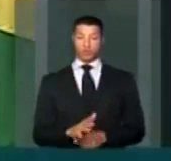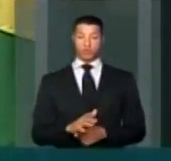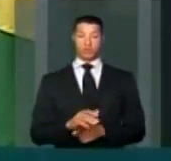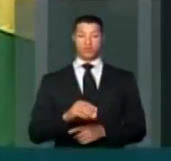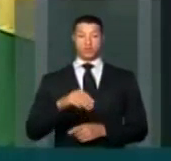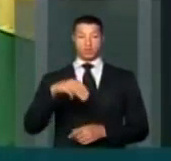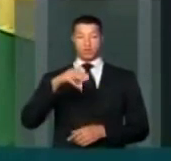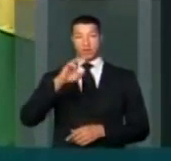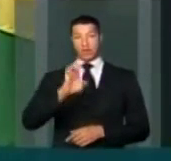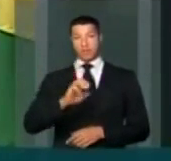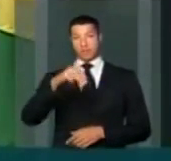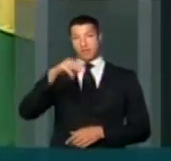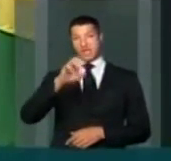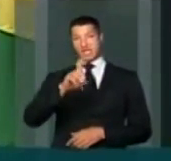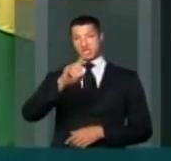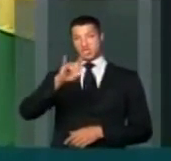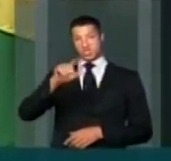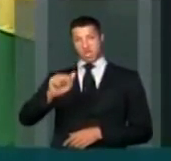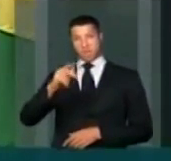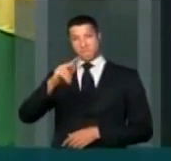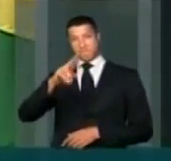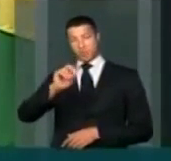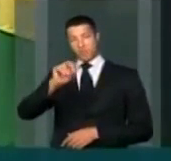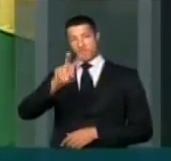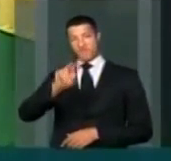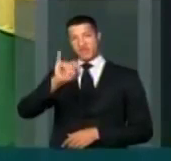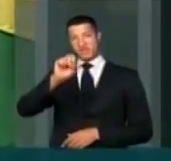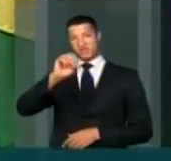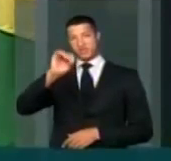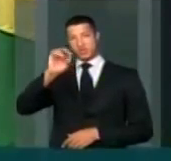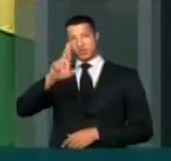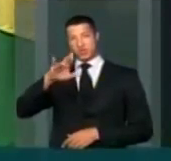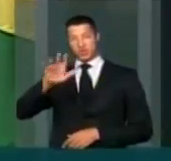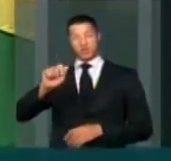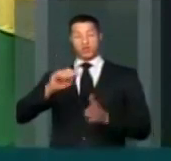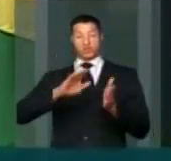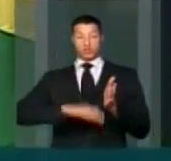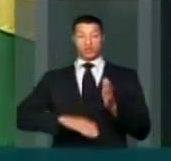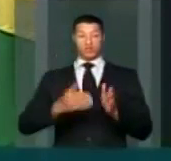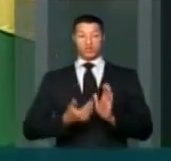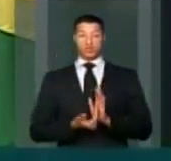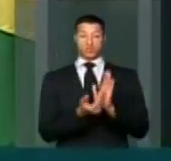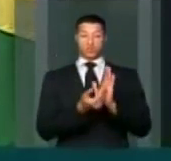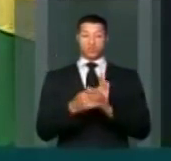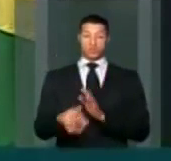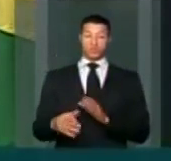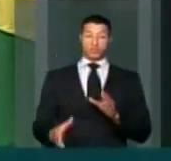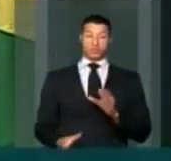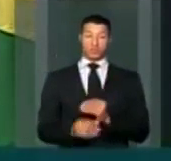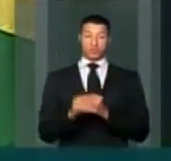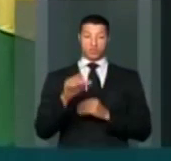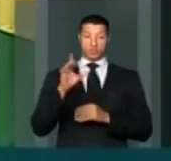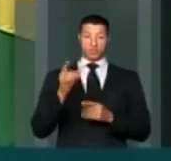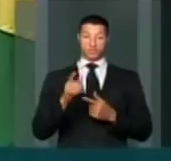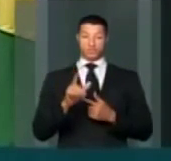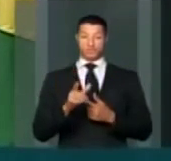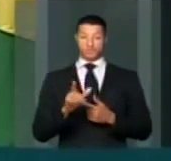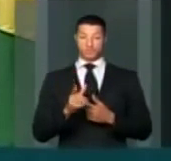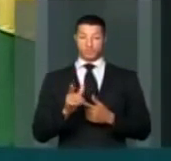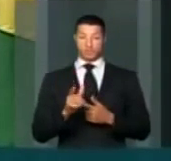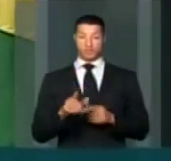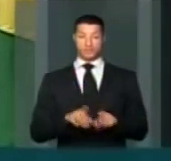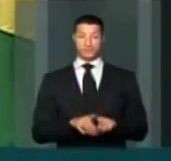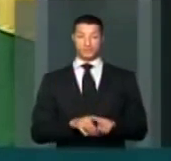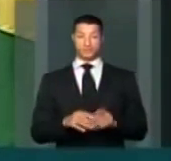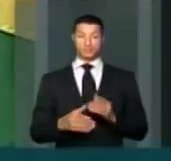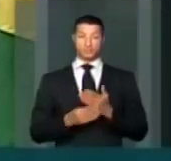malfadadas medidas provisórias que permitem ao Poder Executivo subtrair do Congresso sua mais sagrada atribuição, que é de legislar. Além